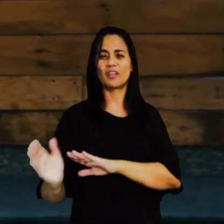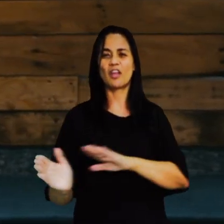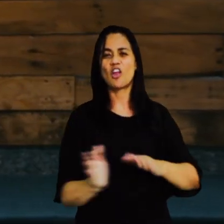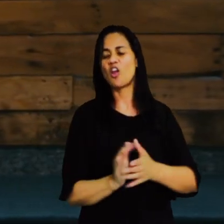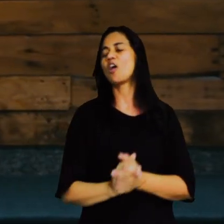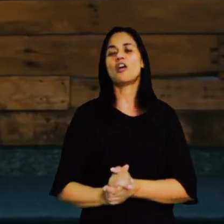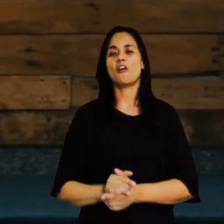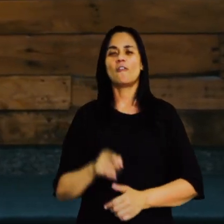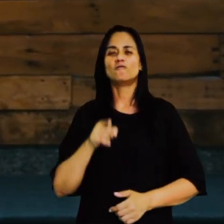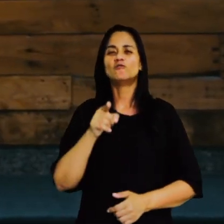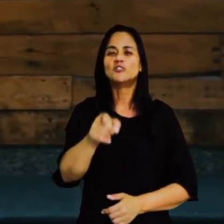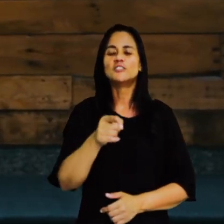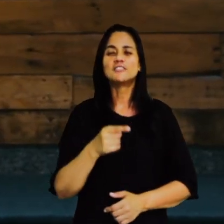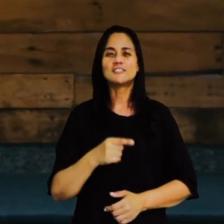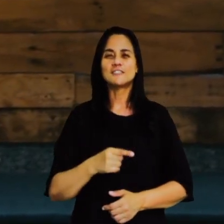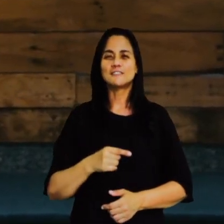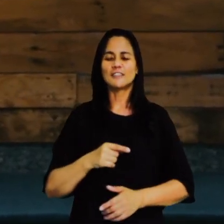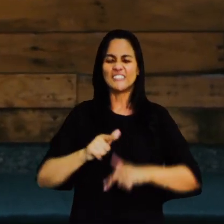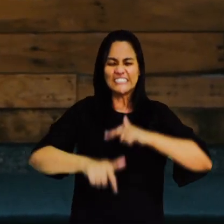fé.